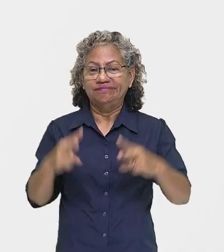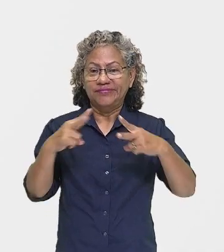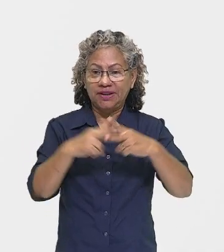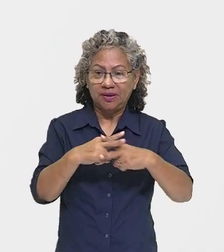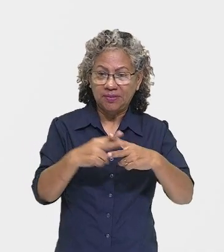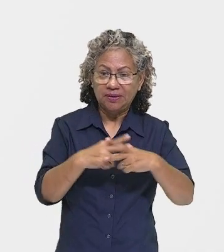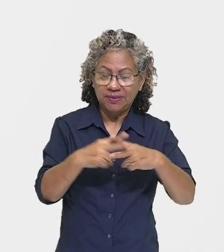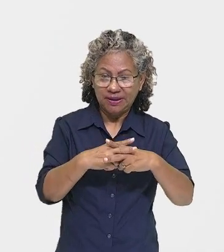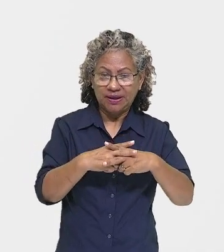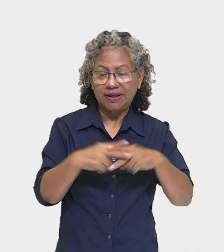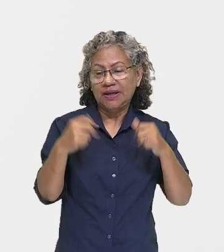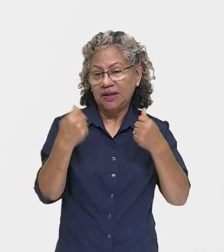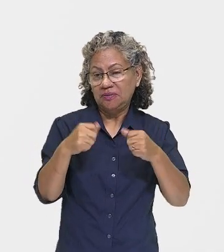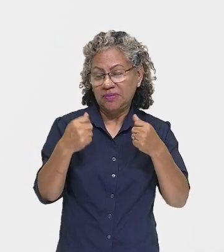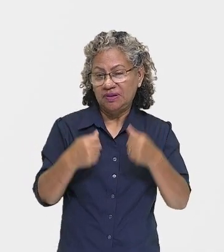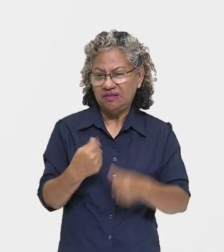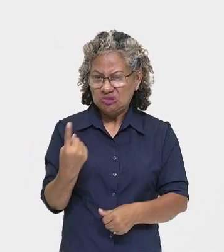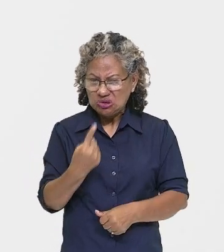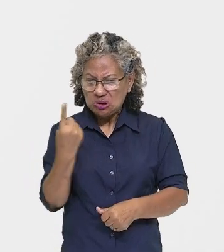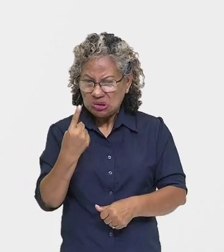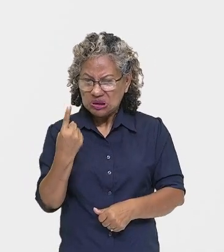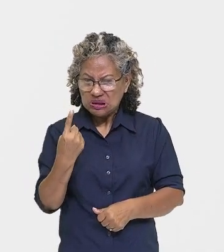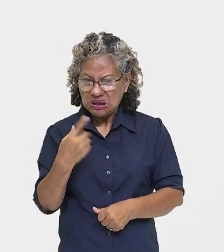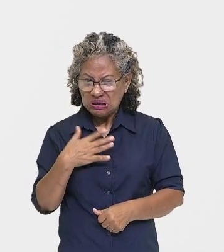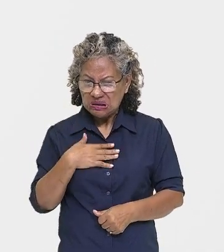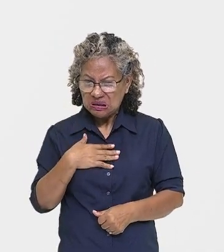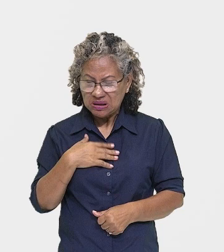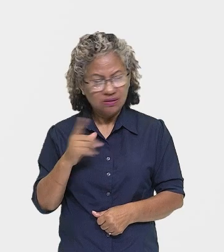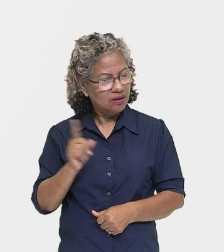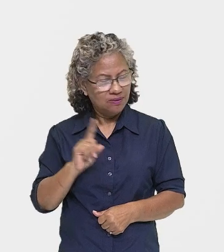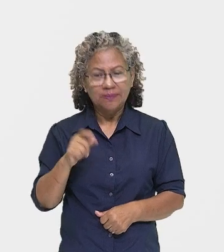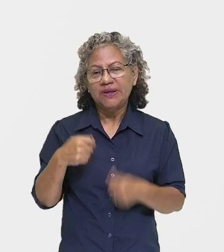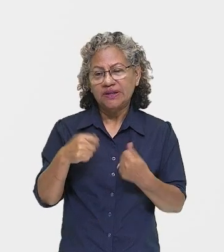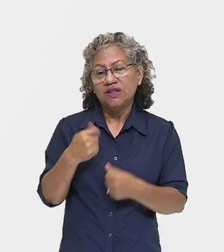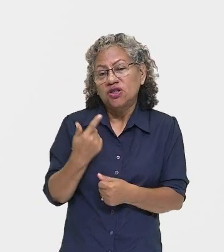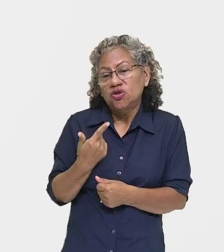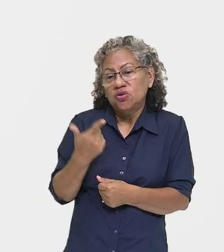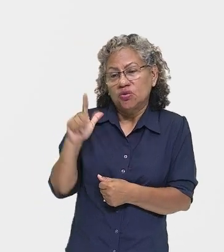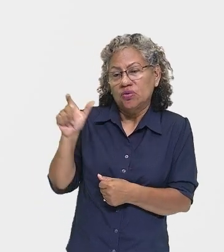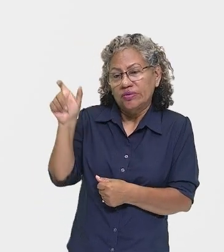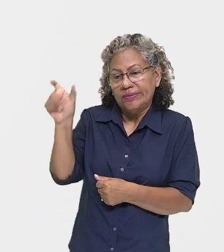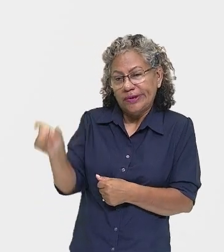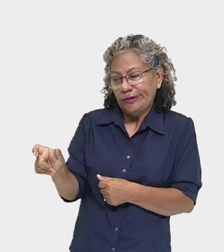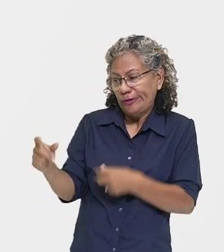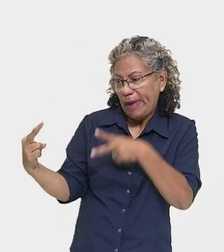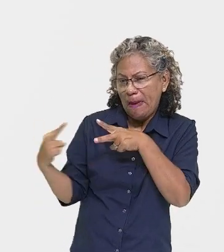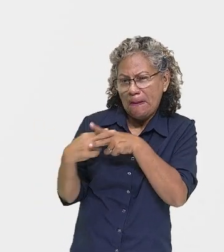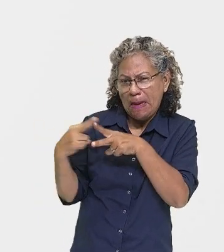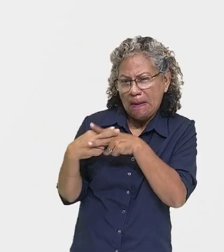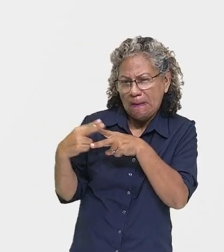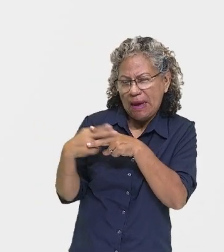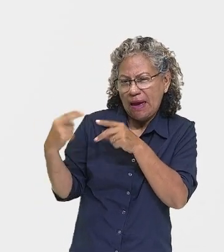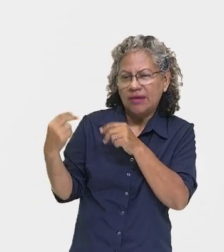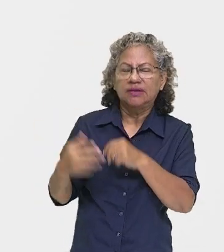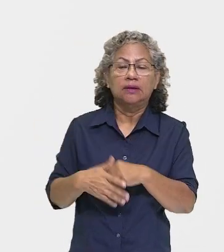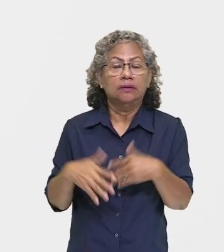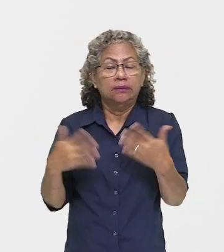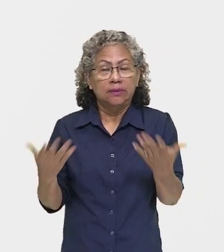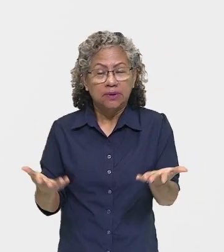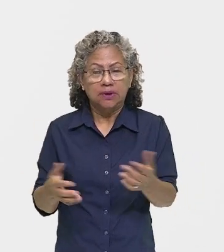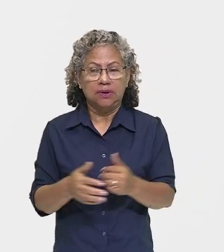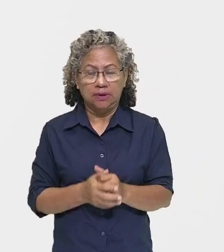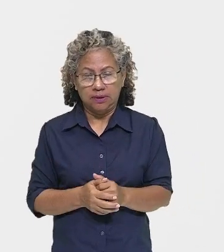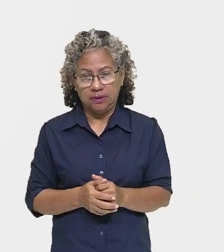uma outra pessoa. Brigando sozinha não tem. Por quê? A terceira lei quer dizer isso, que elas surgem